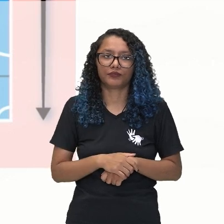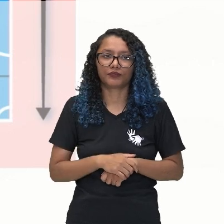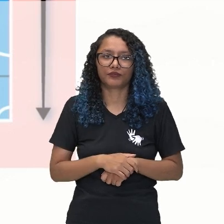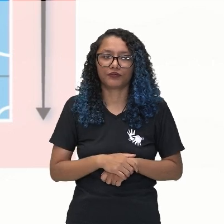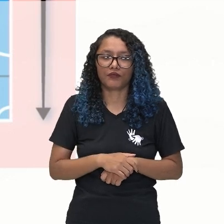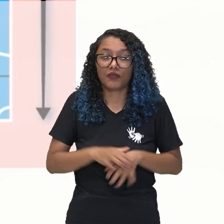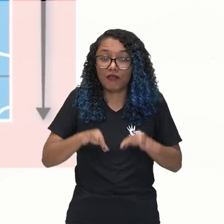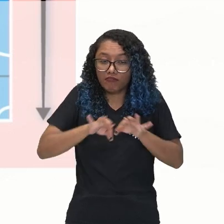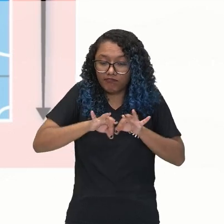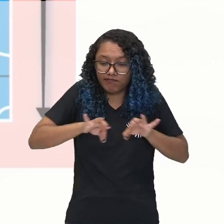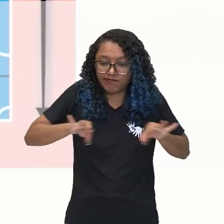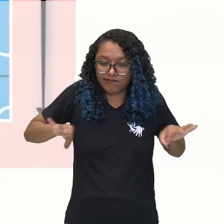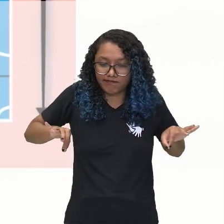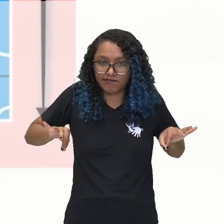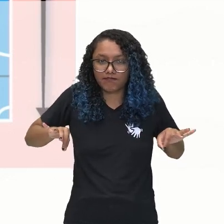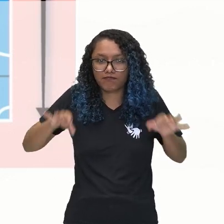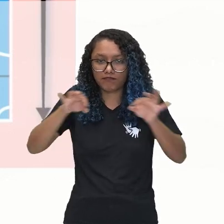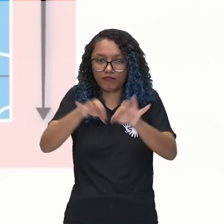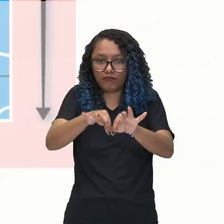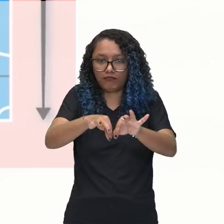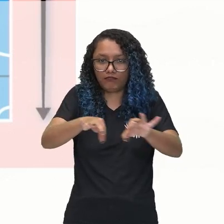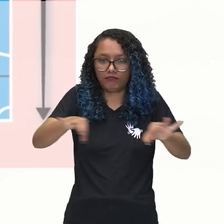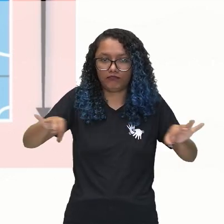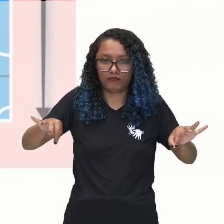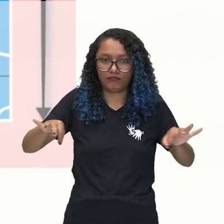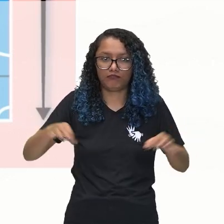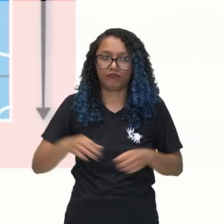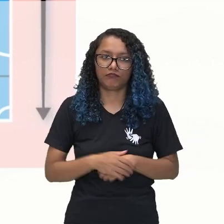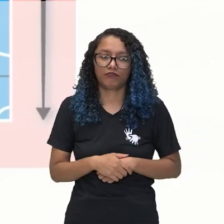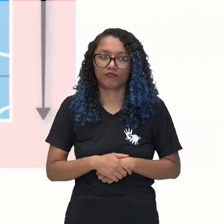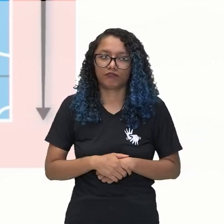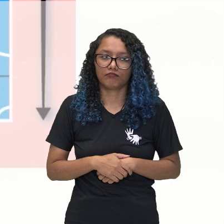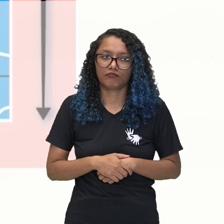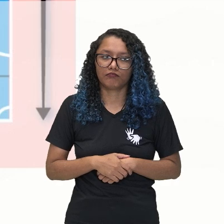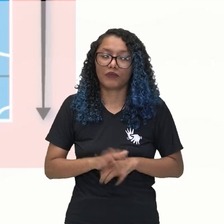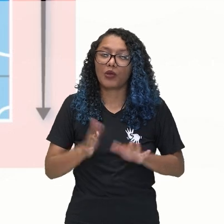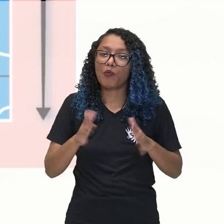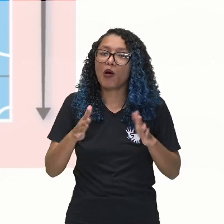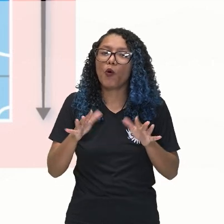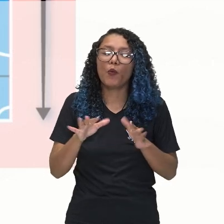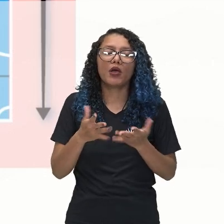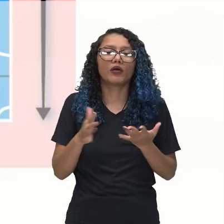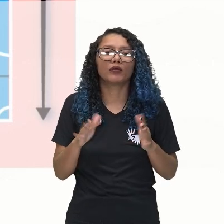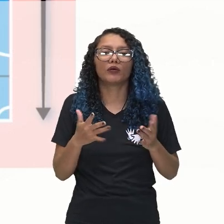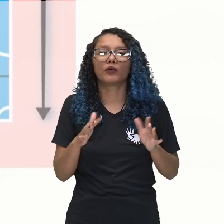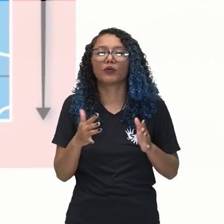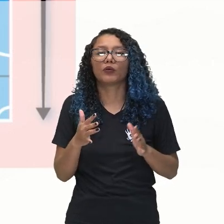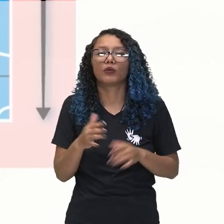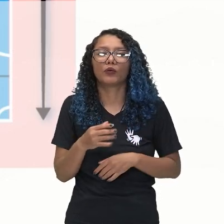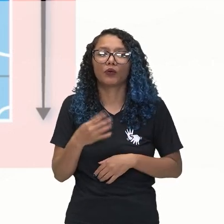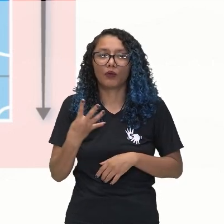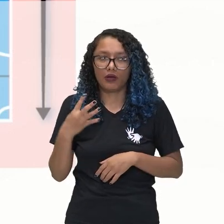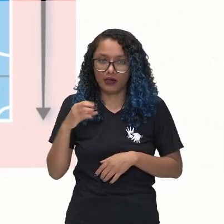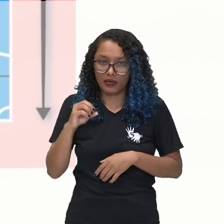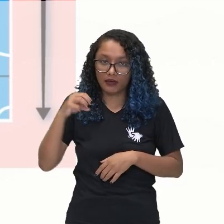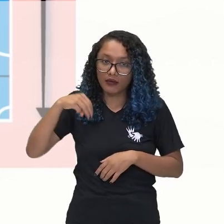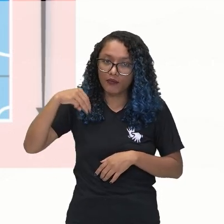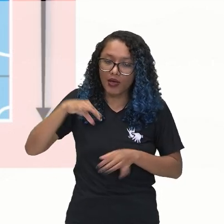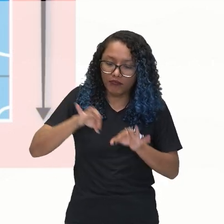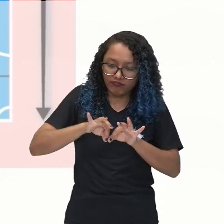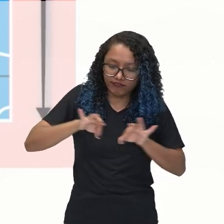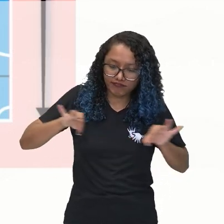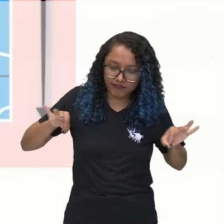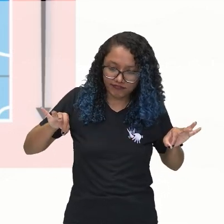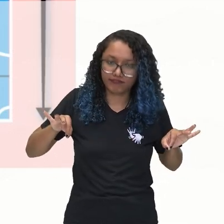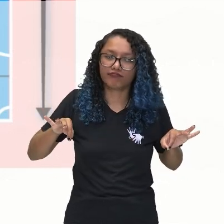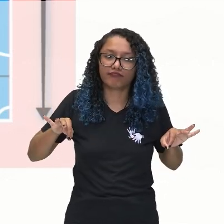linhas laterais, como a gente falou, elas têm cerca de 40 metros de comprimento, né,